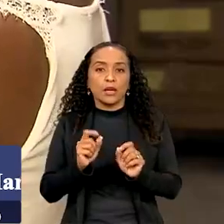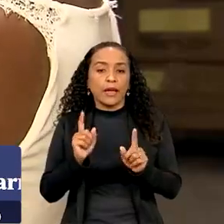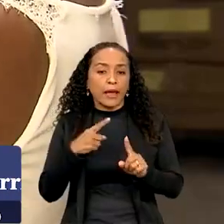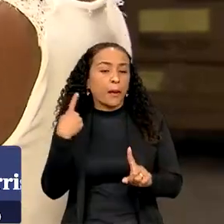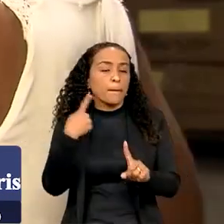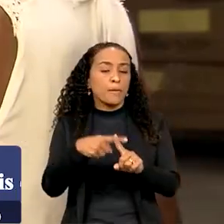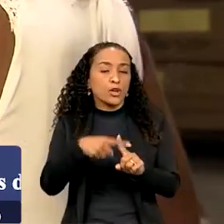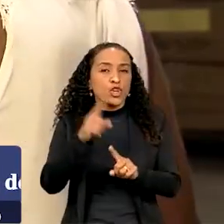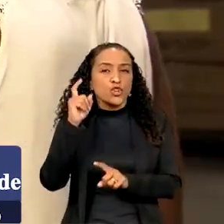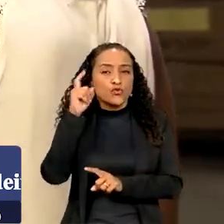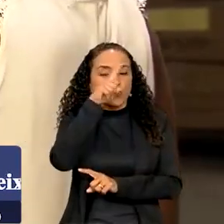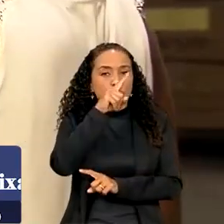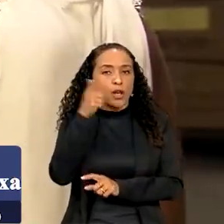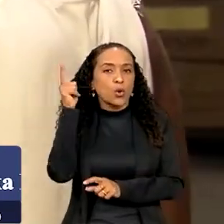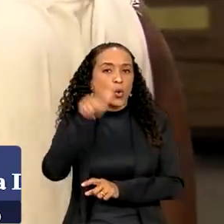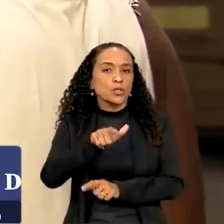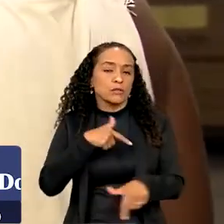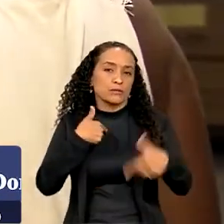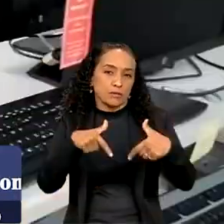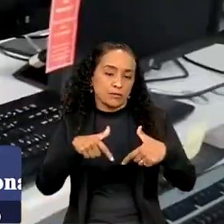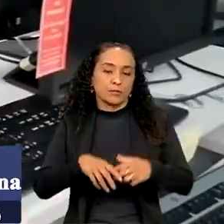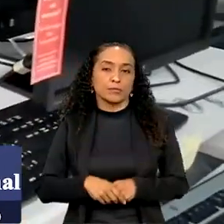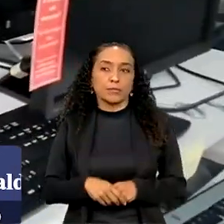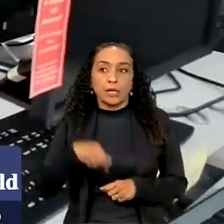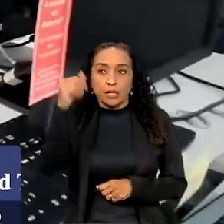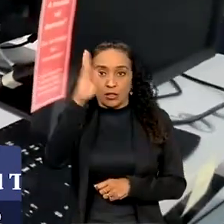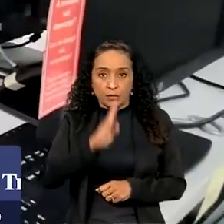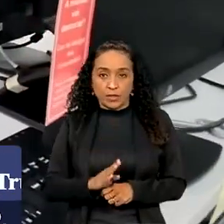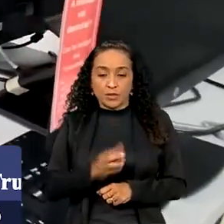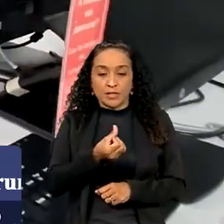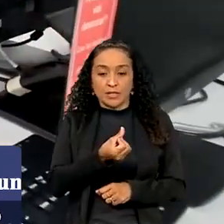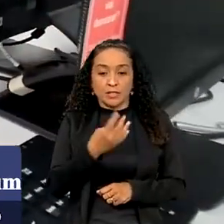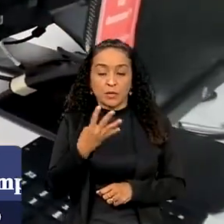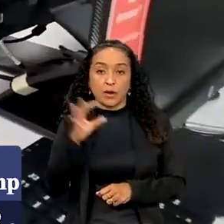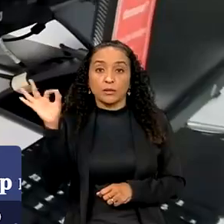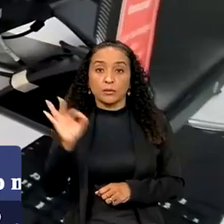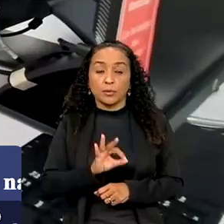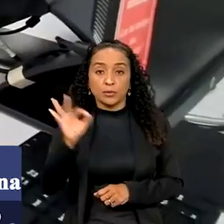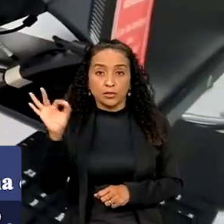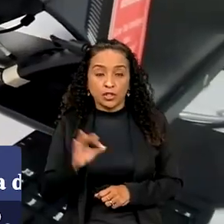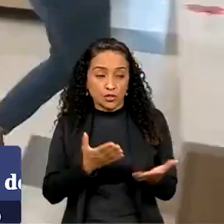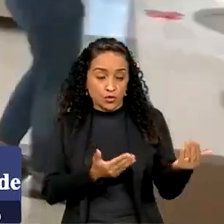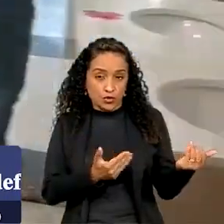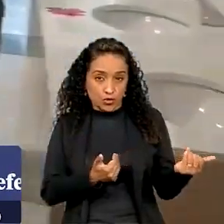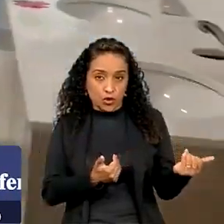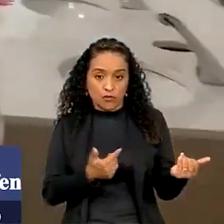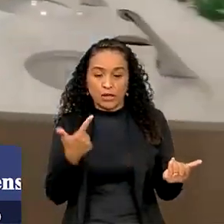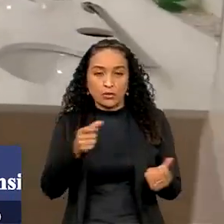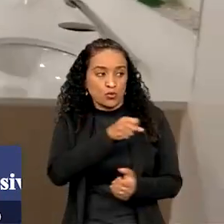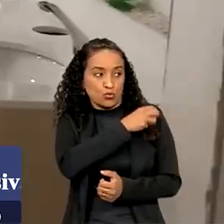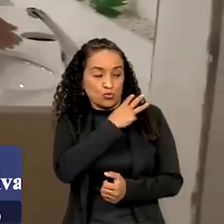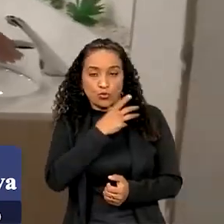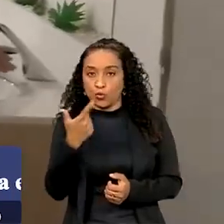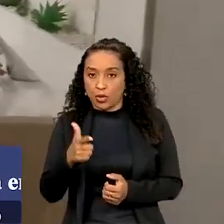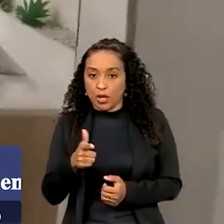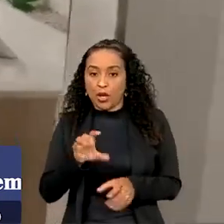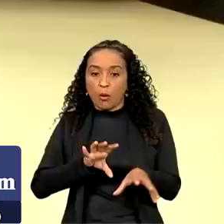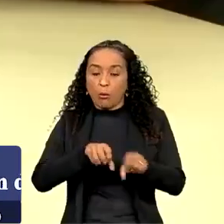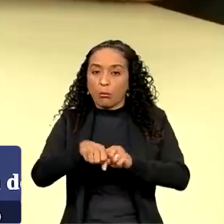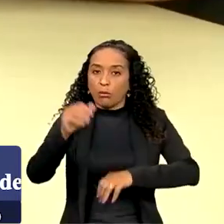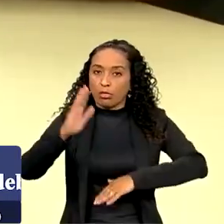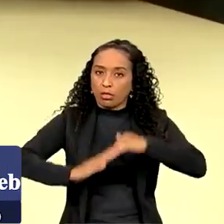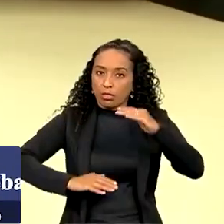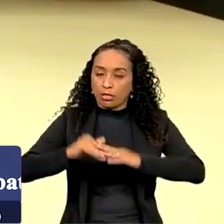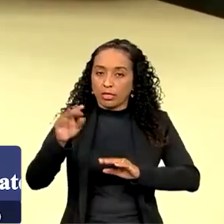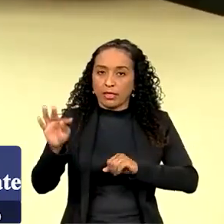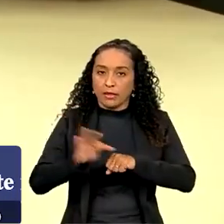que dificulta na hora de conseguir um emprego. No Brasil, 64% dos jovens sem ensino médio ou qualificação técnica